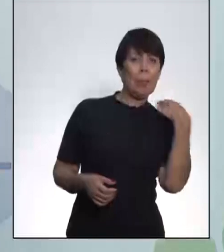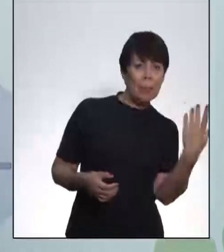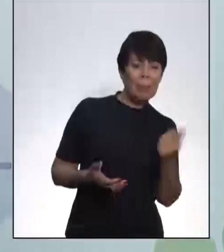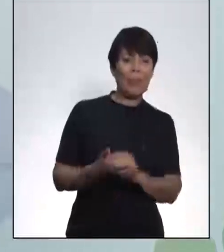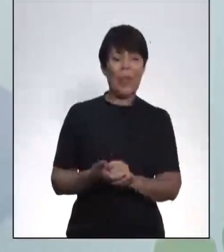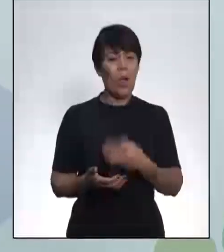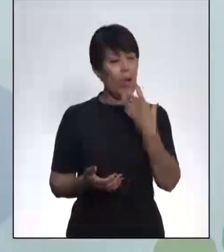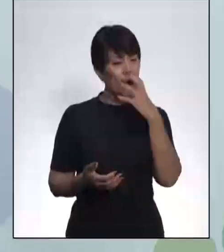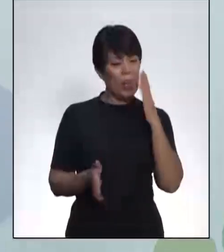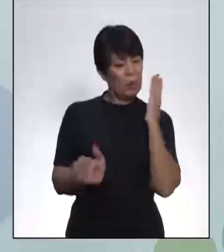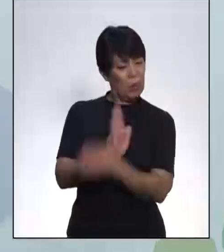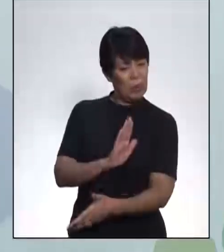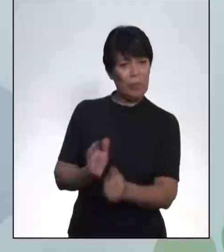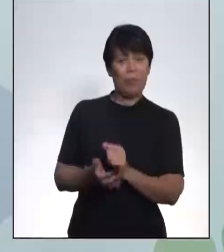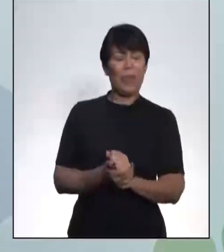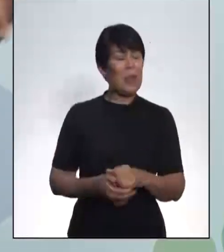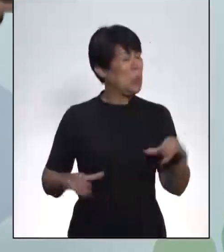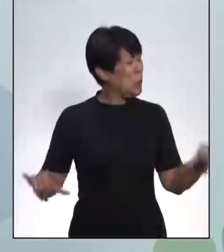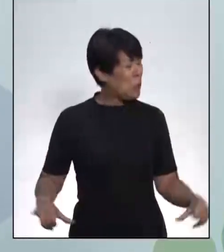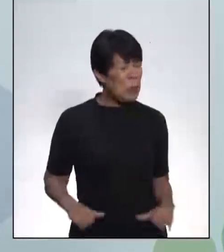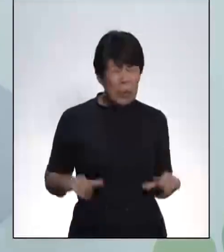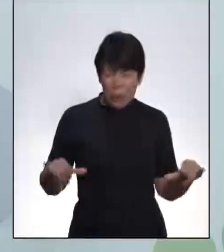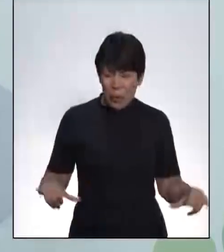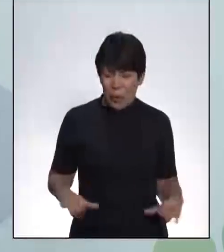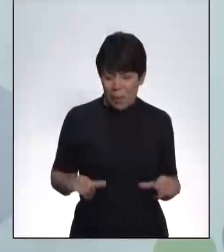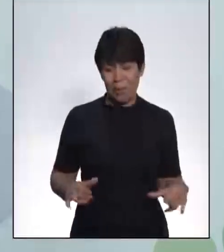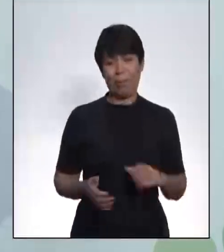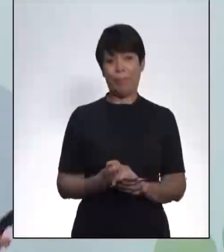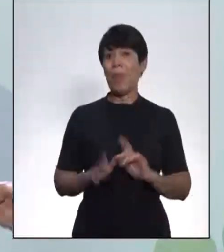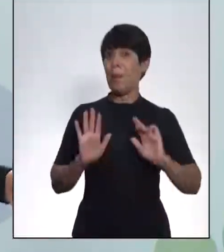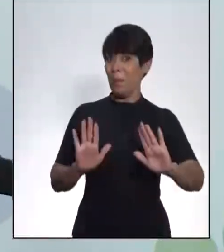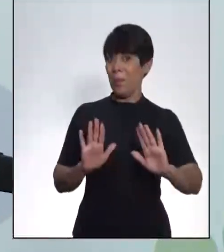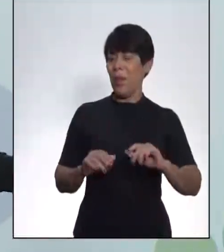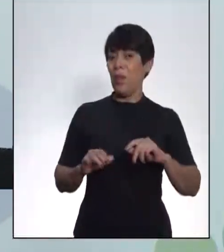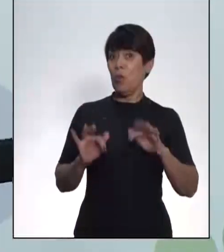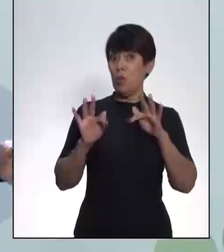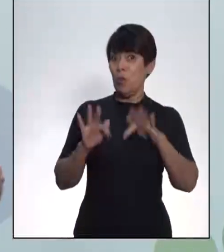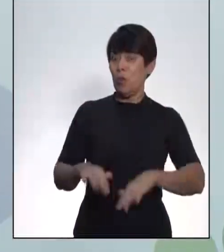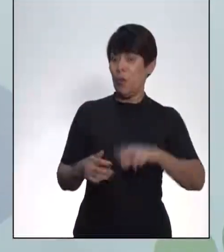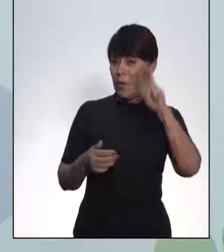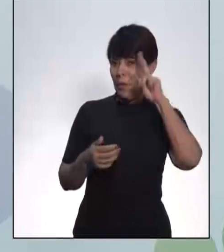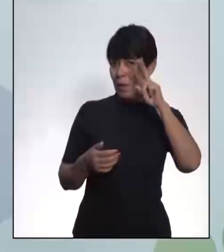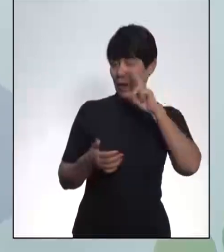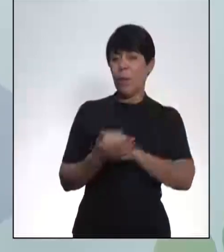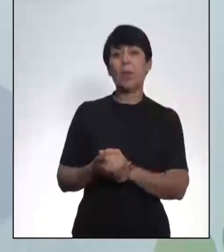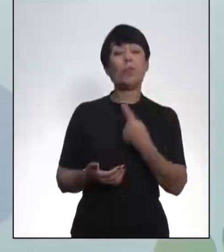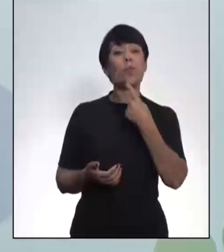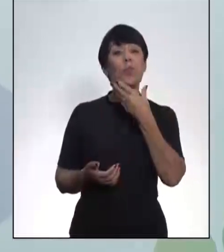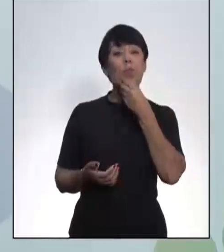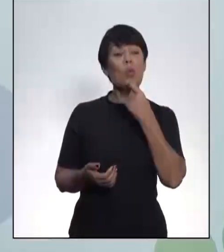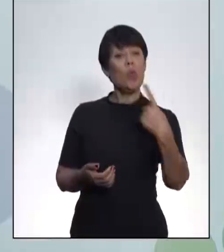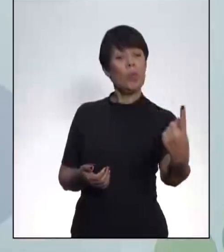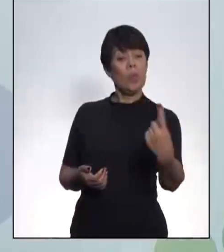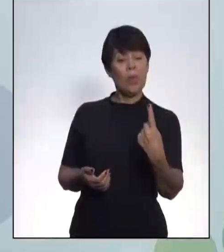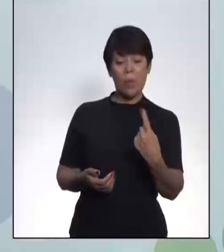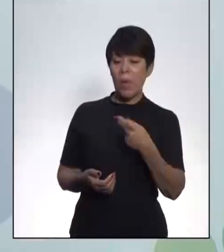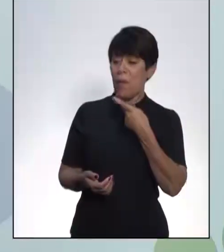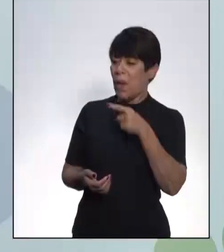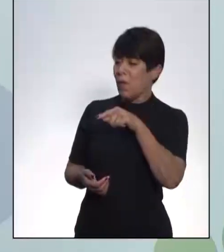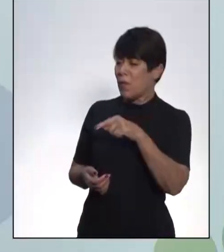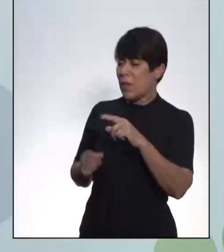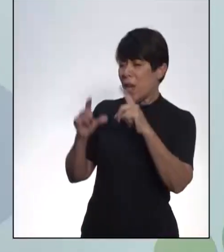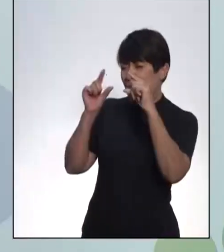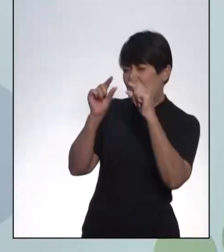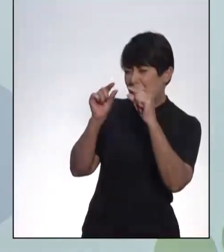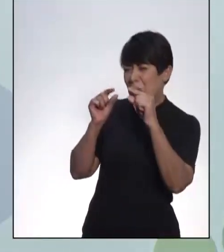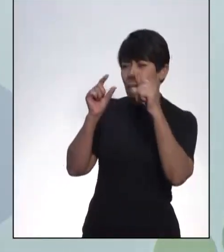embora, um sofrimento doido, doido. No final do conto, um rapaz vem e fala assim, menino, você aperta muito a vista, porque ele